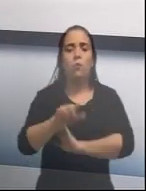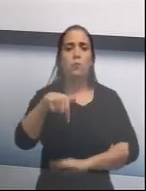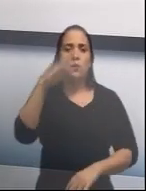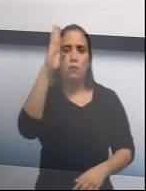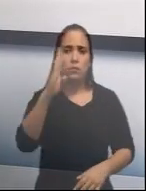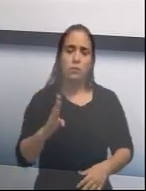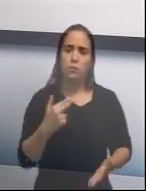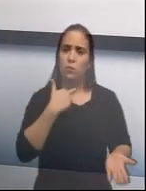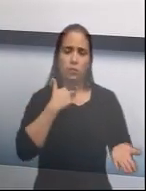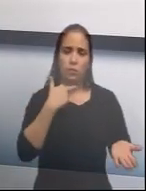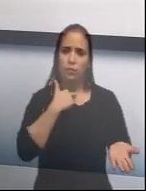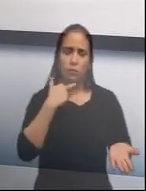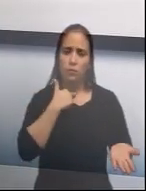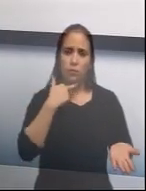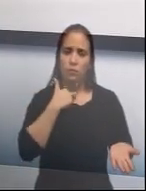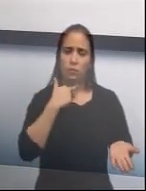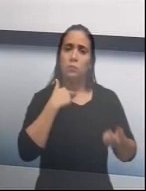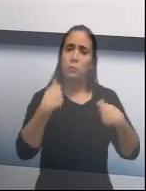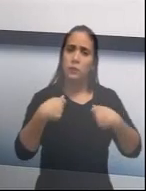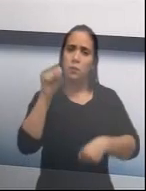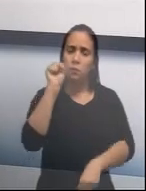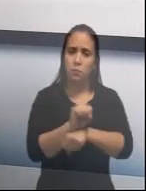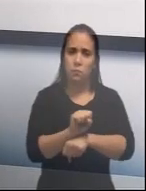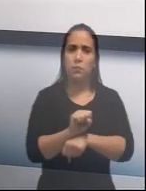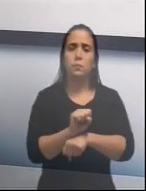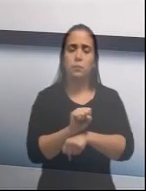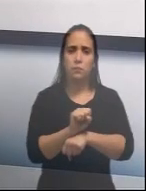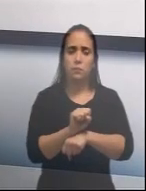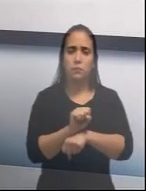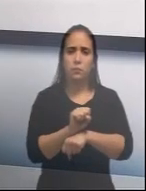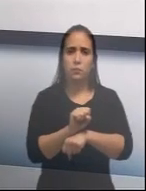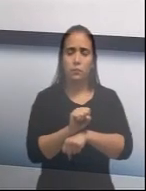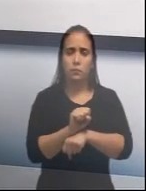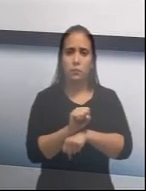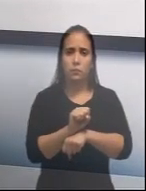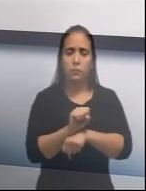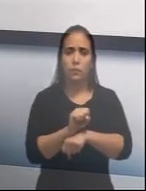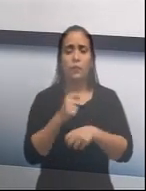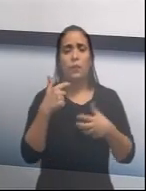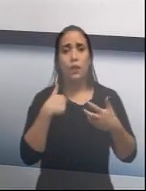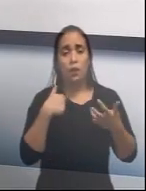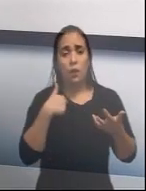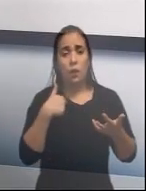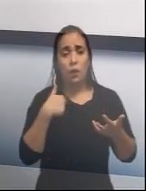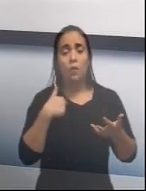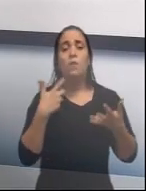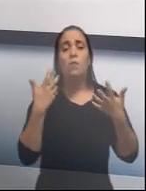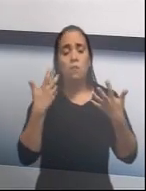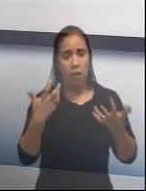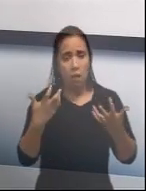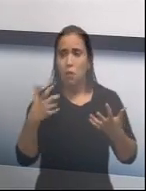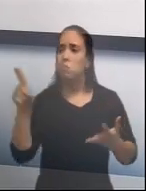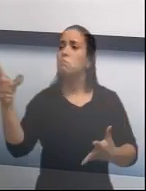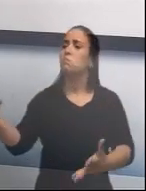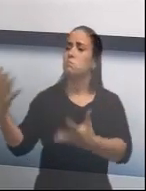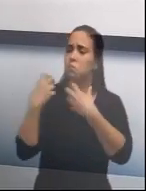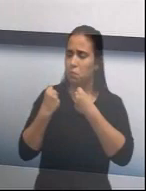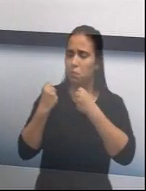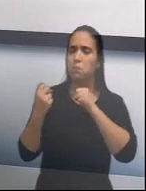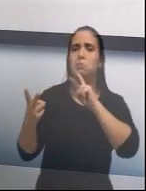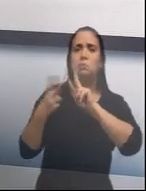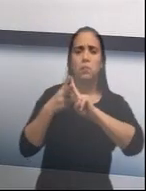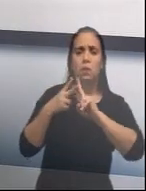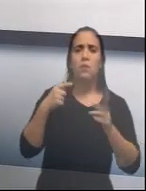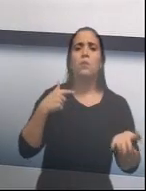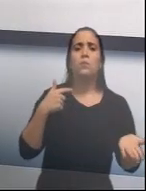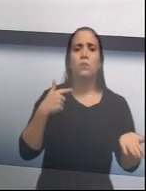Brasil. Isso tem que parar. Porque eu prefiro morrer na mão dos senhores do que